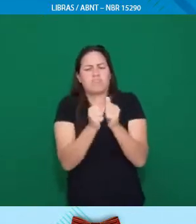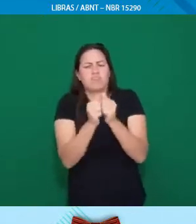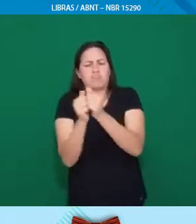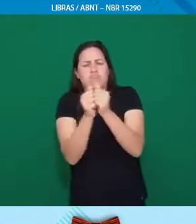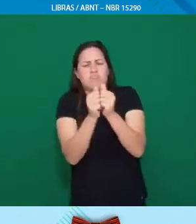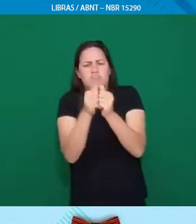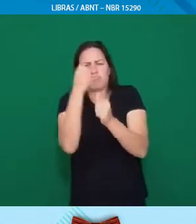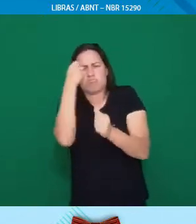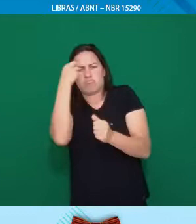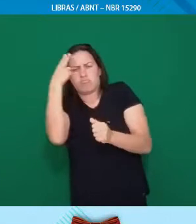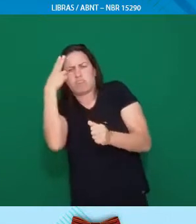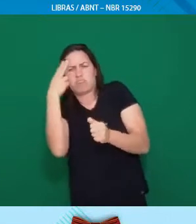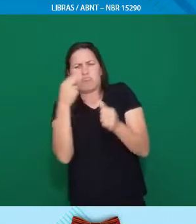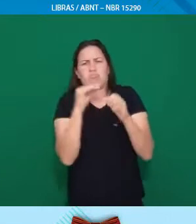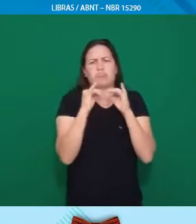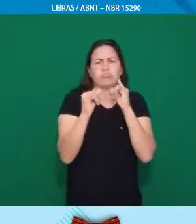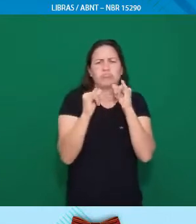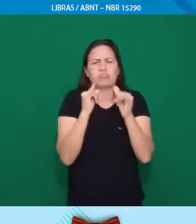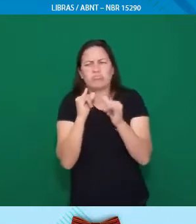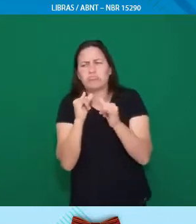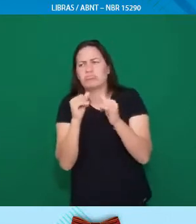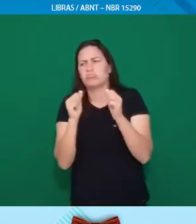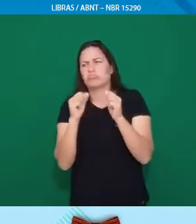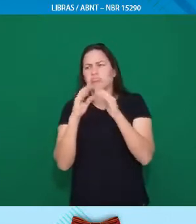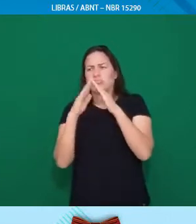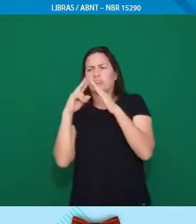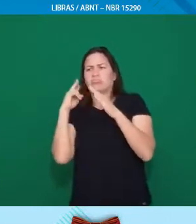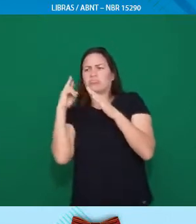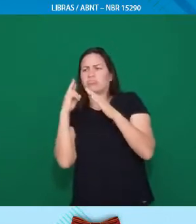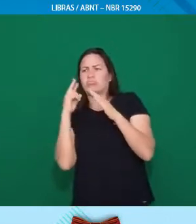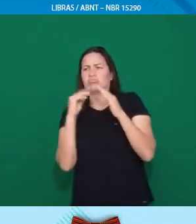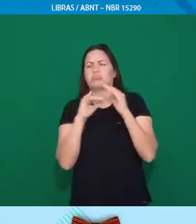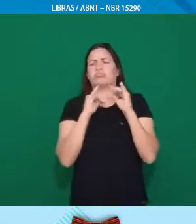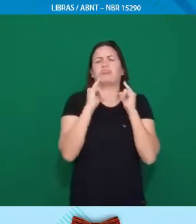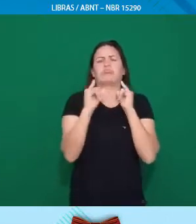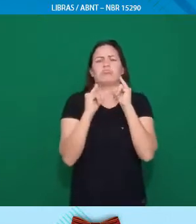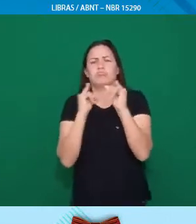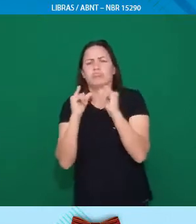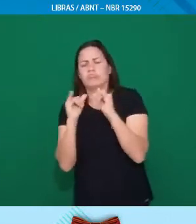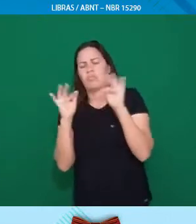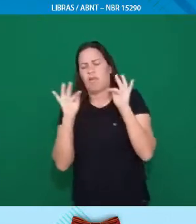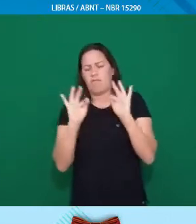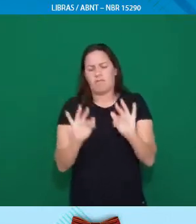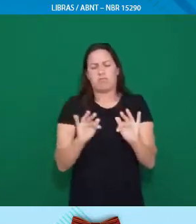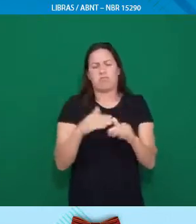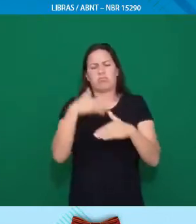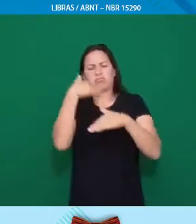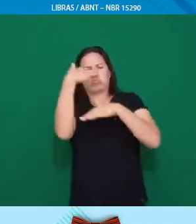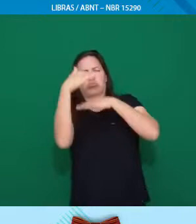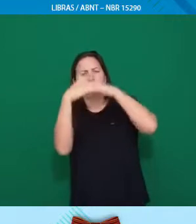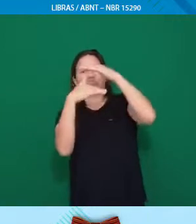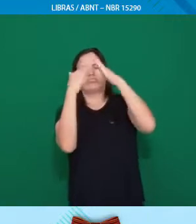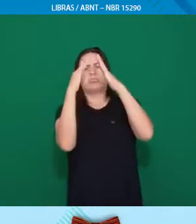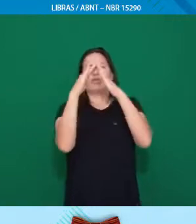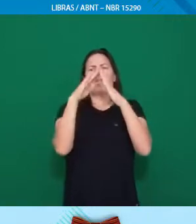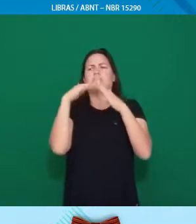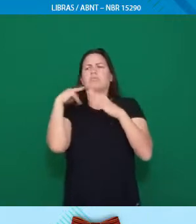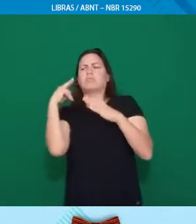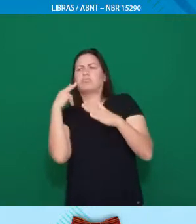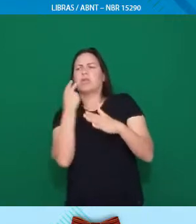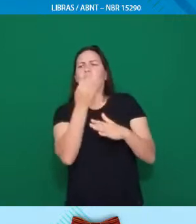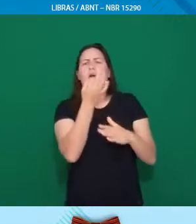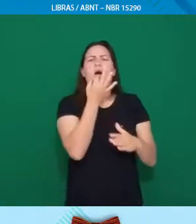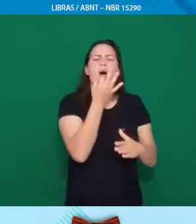colaborar as ideias também depois vão ser compartilhadas aqui nessa Câmara de Vereadores nessa casa Legislativa a fim de que a gente construa né com uma casa